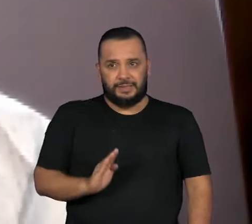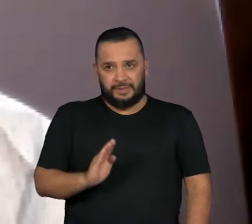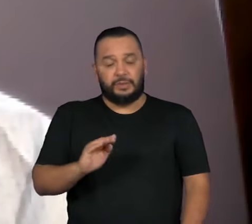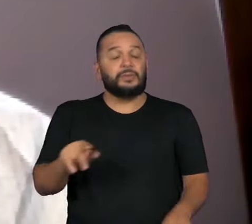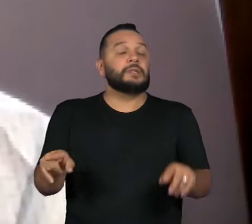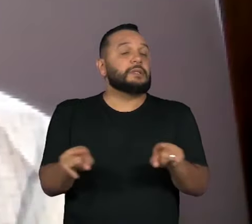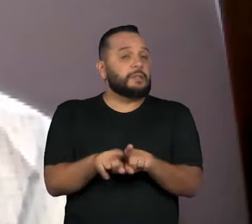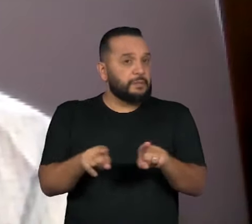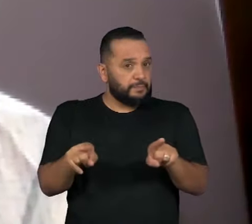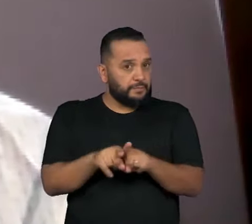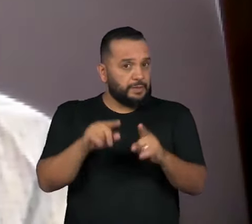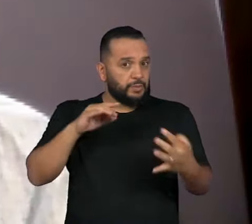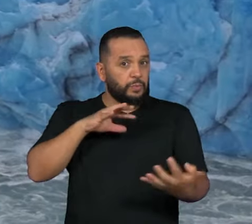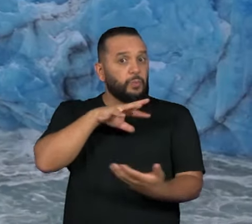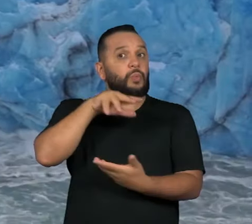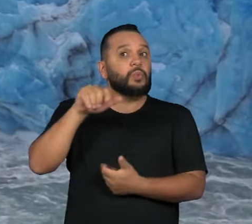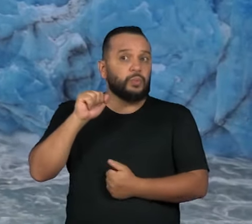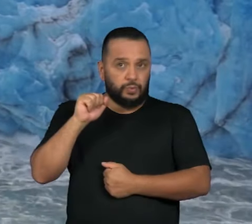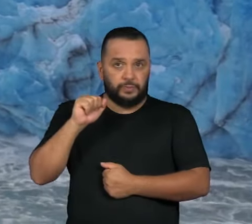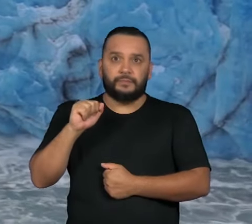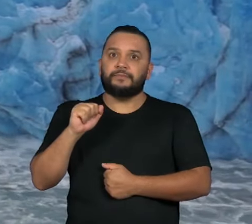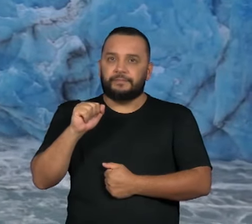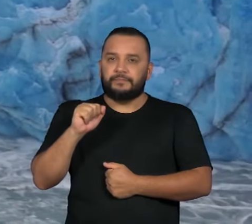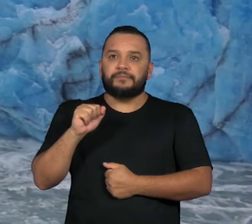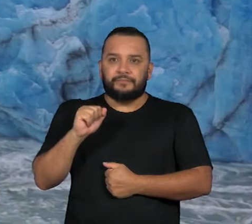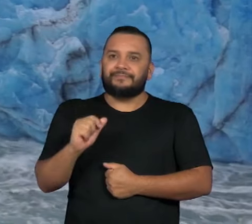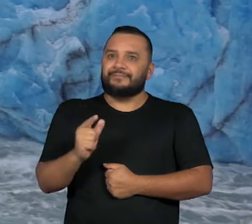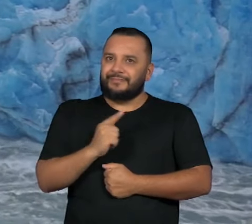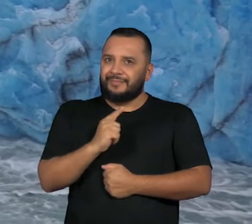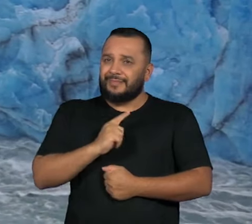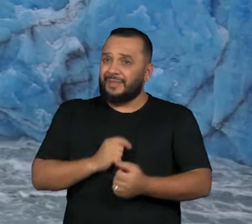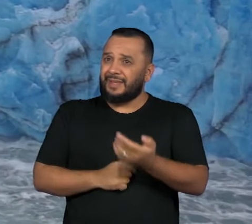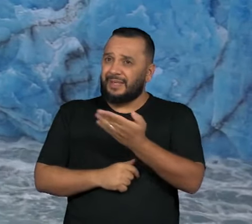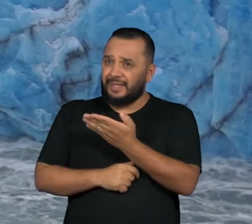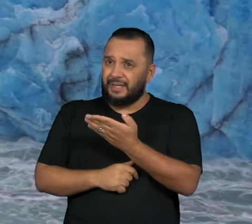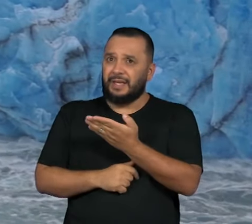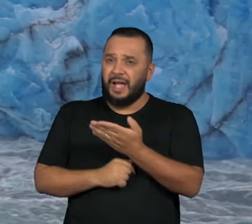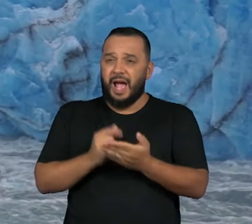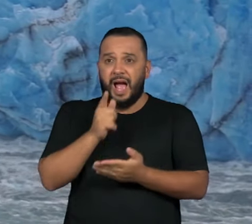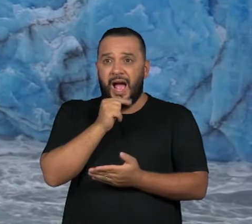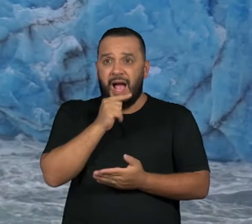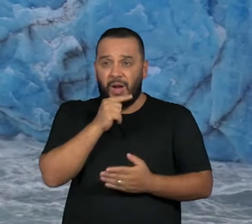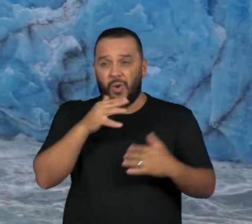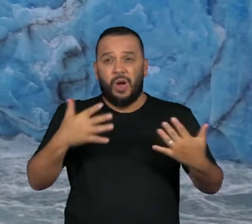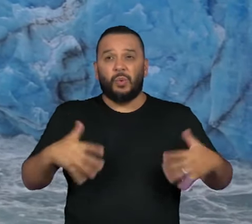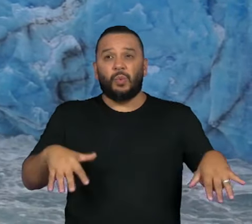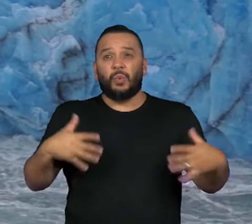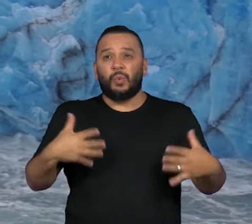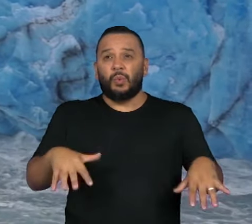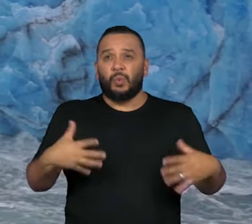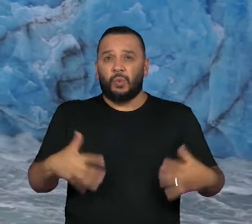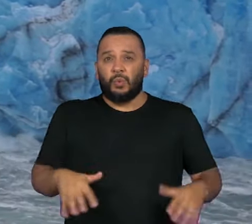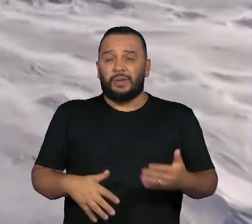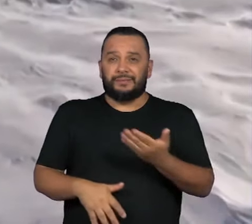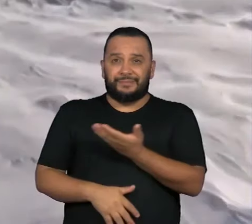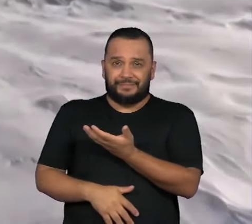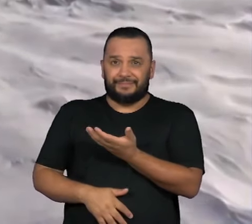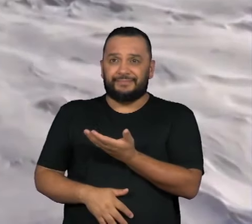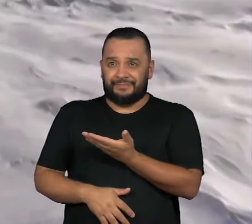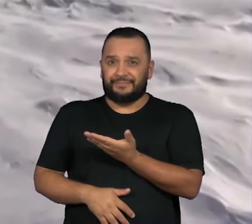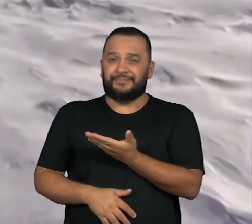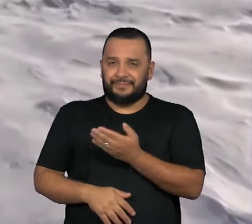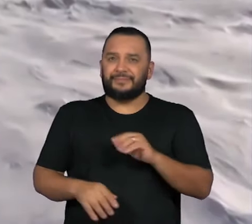equilíbrio climático do planeta. Armazena quantidades gigantescas de água e ela tem